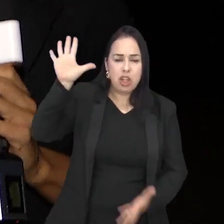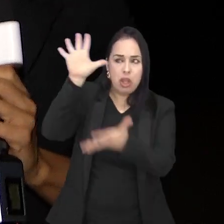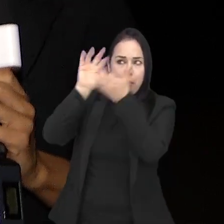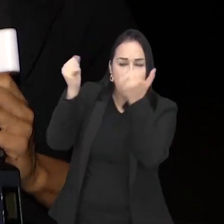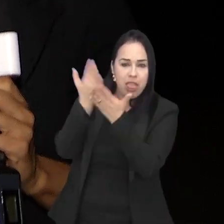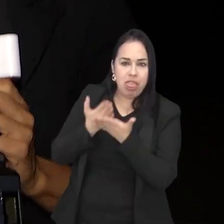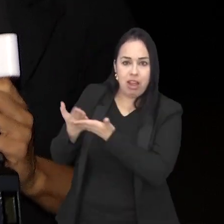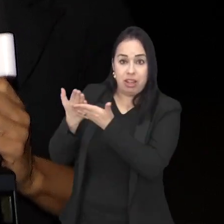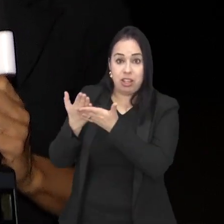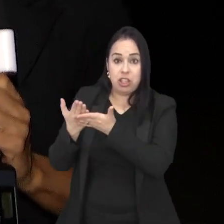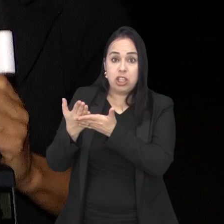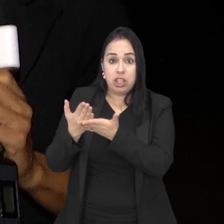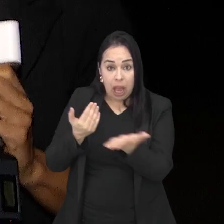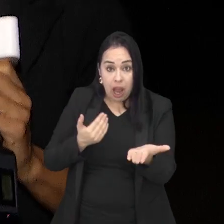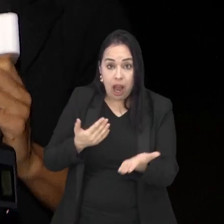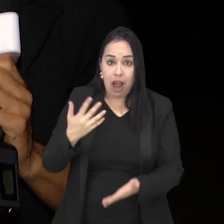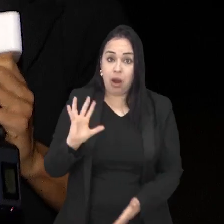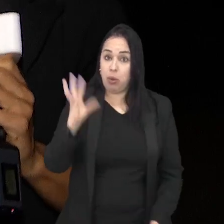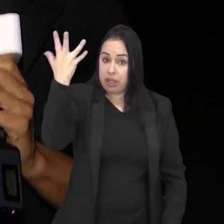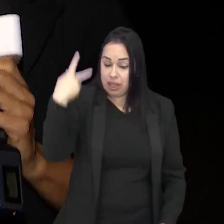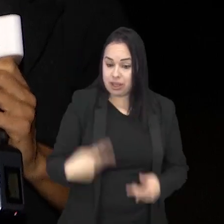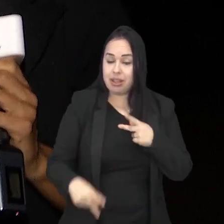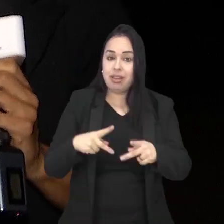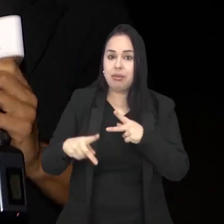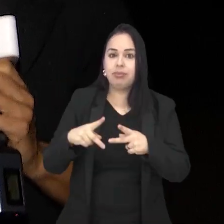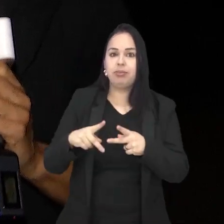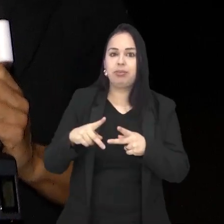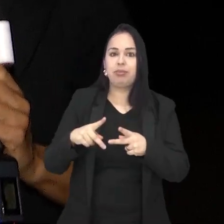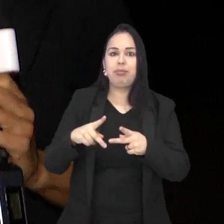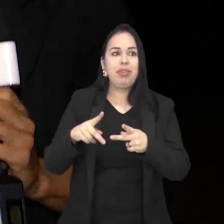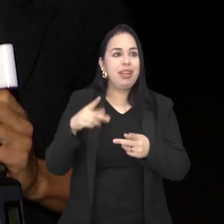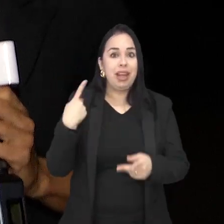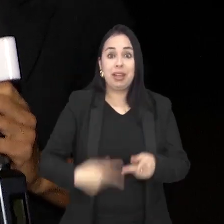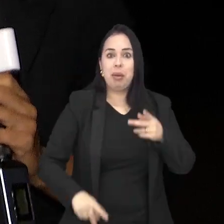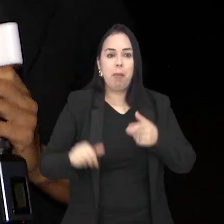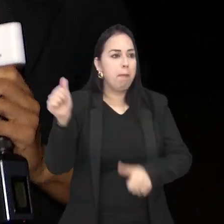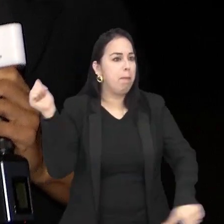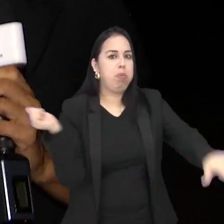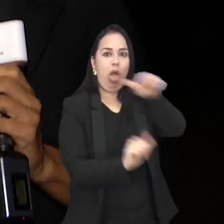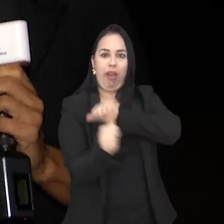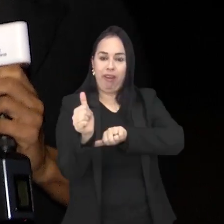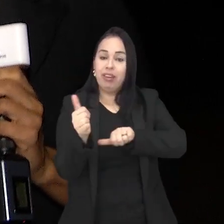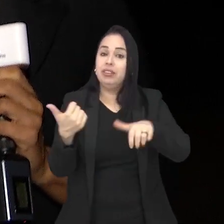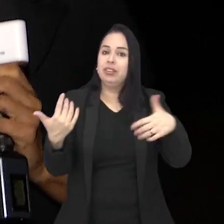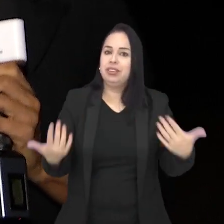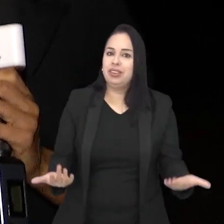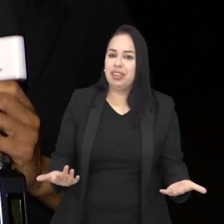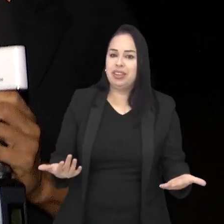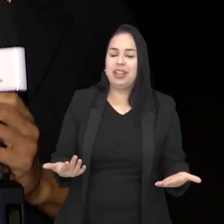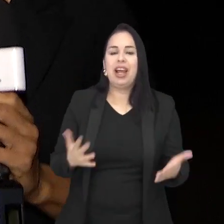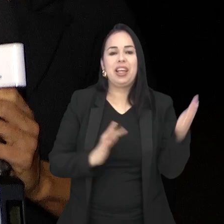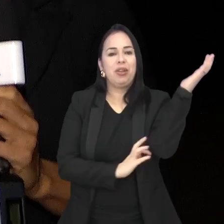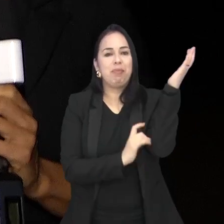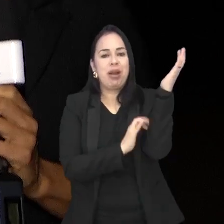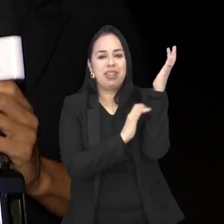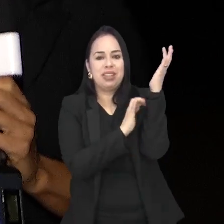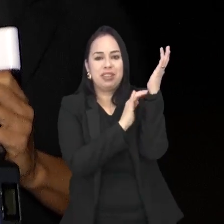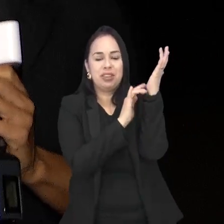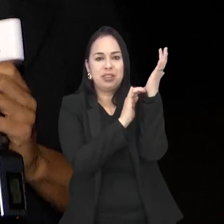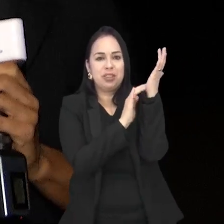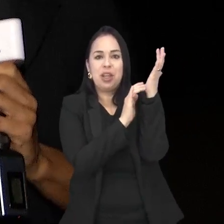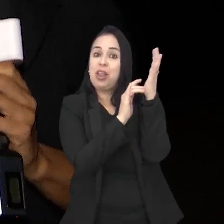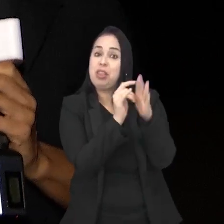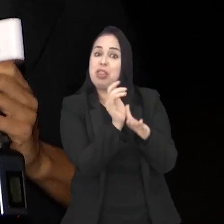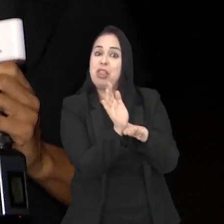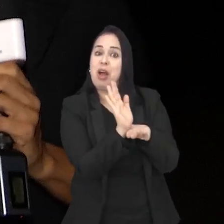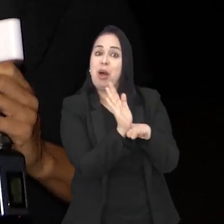sobre o espaço do mundo que aterrissou aqui em São José dos Campos e mudou a atmosfera da cidade. Dessa vez, o Parque